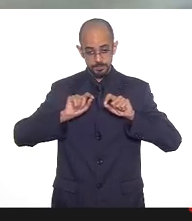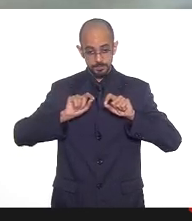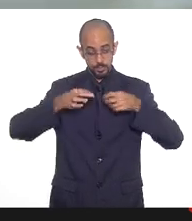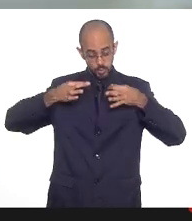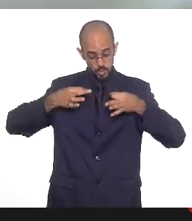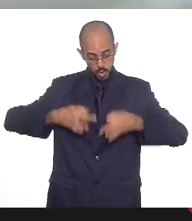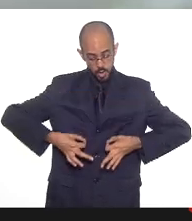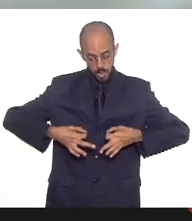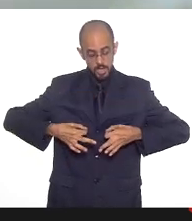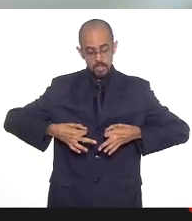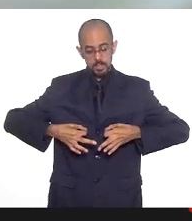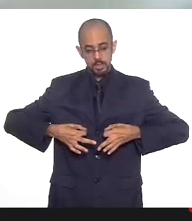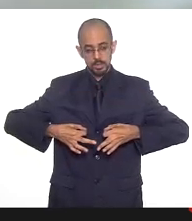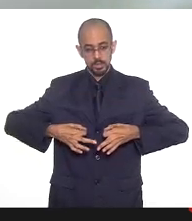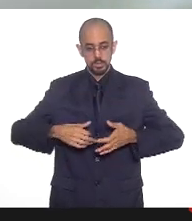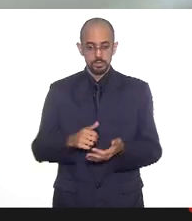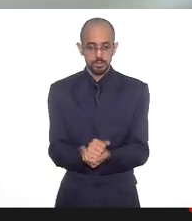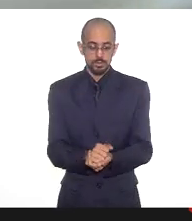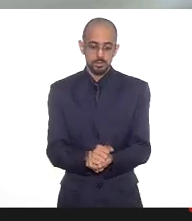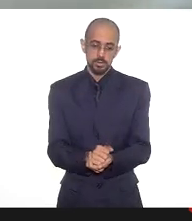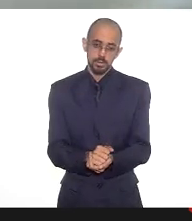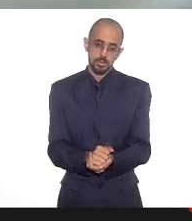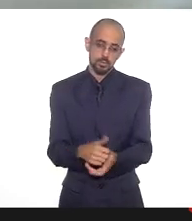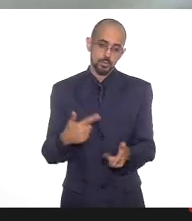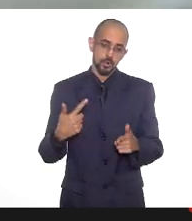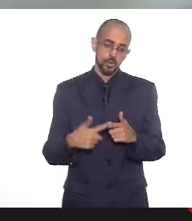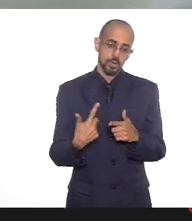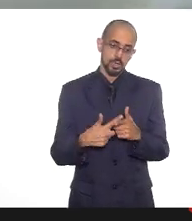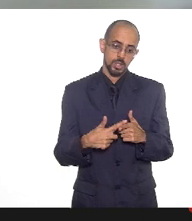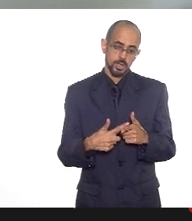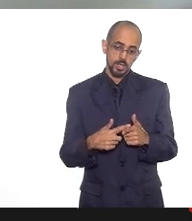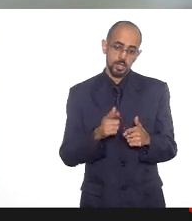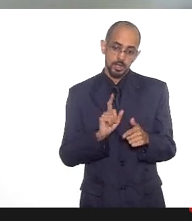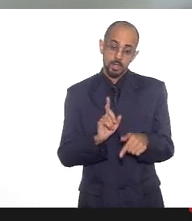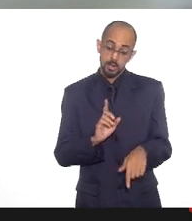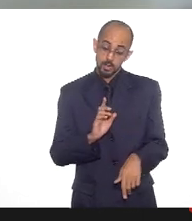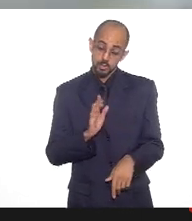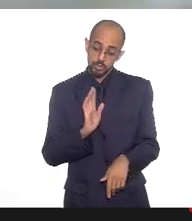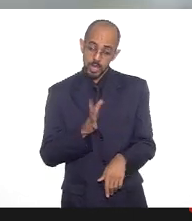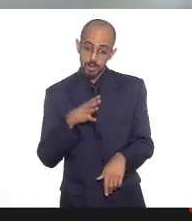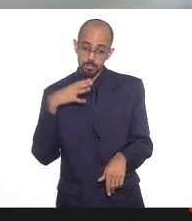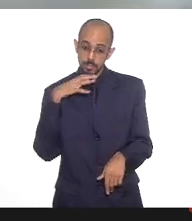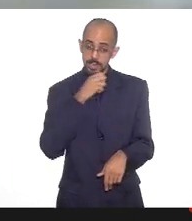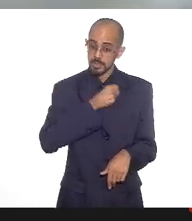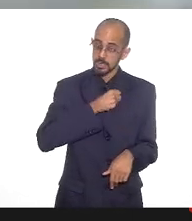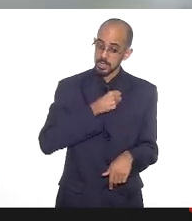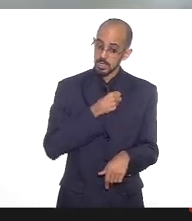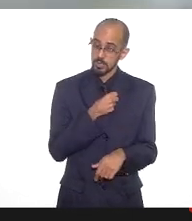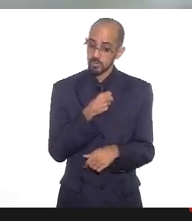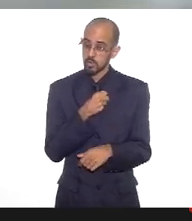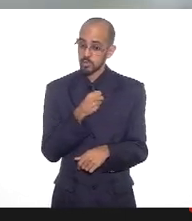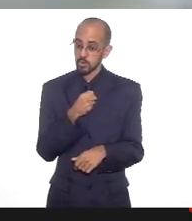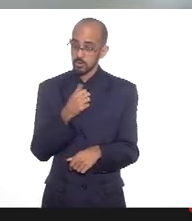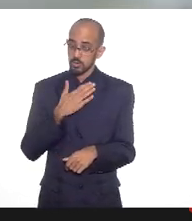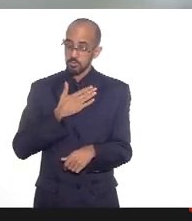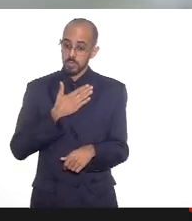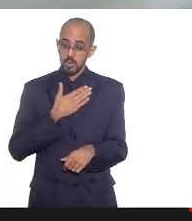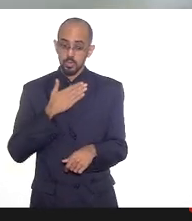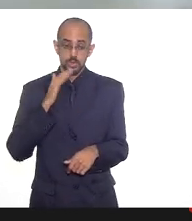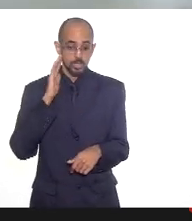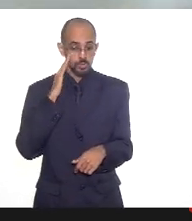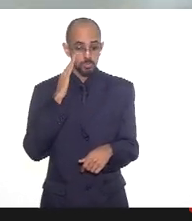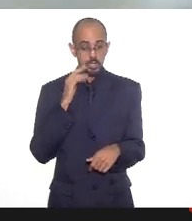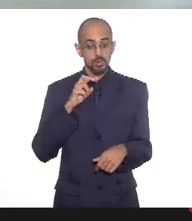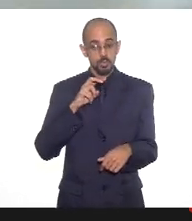correta e justa, porque eu já verifico aqui que isso, no meu entendimento,